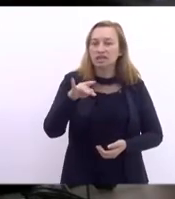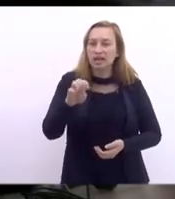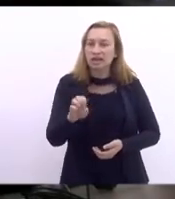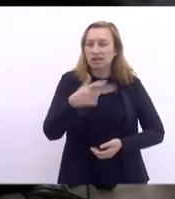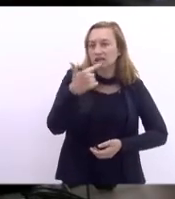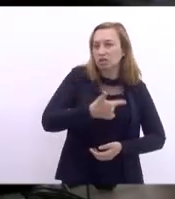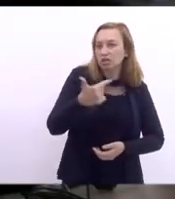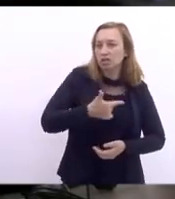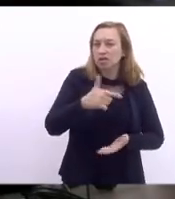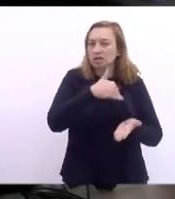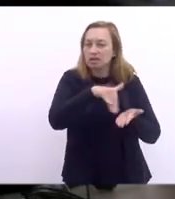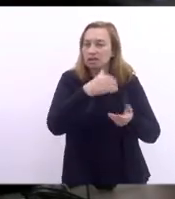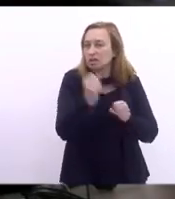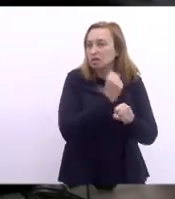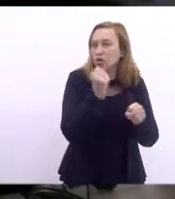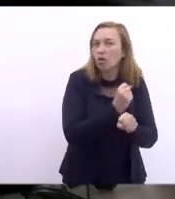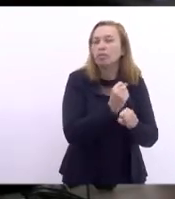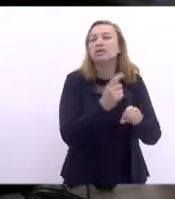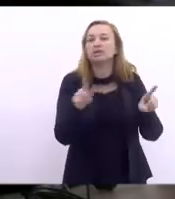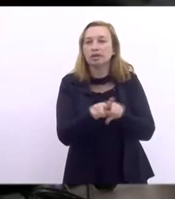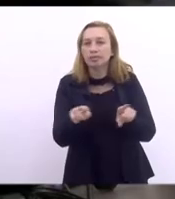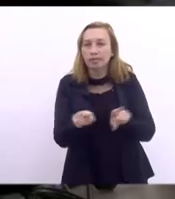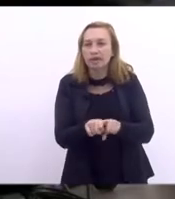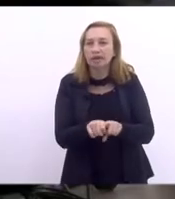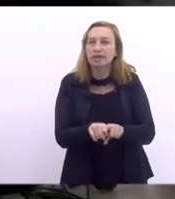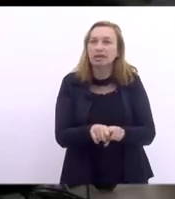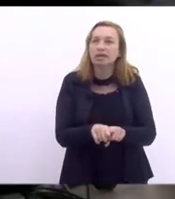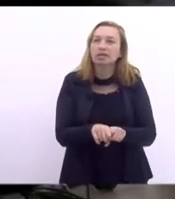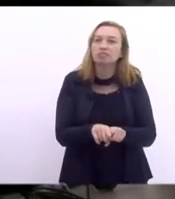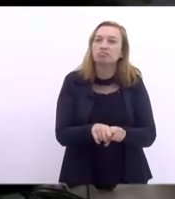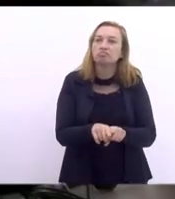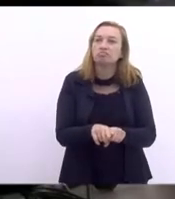a Secretaria de obras isso também